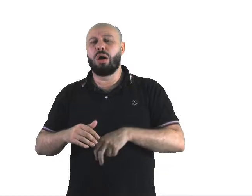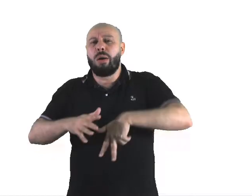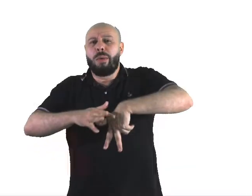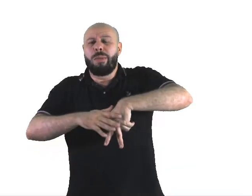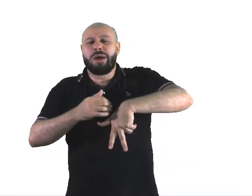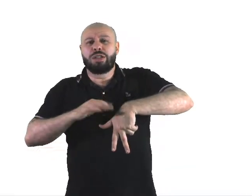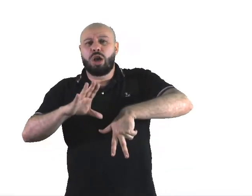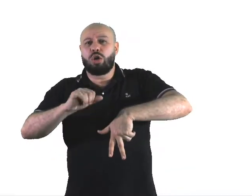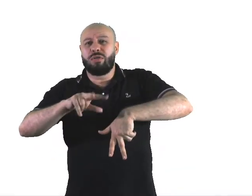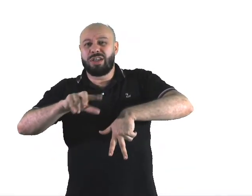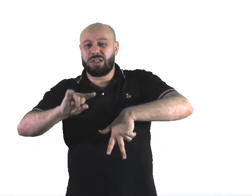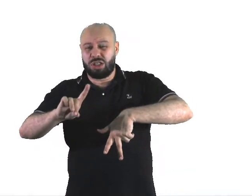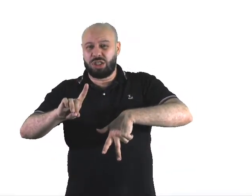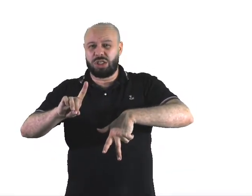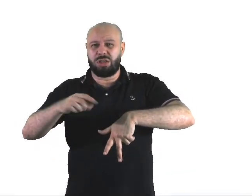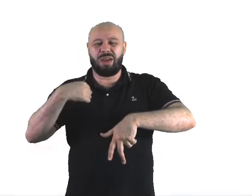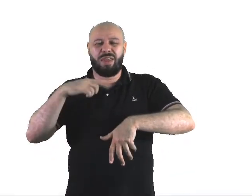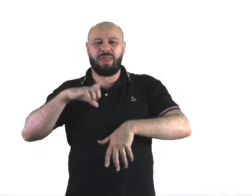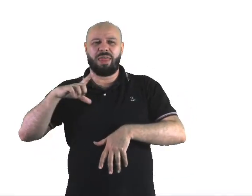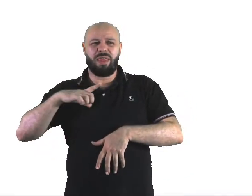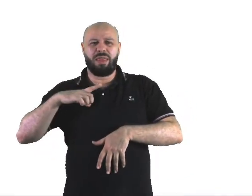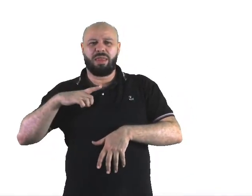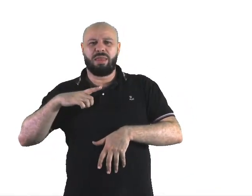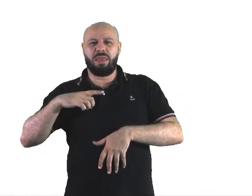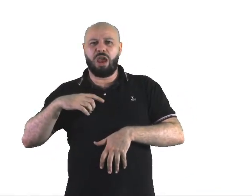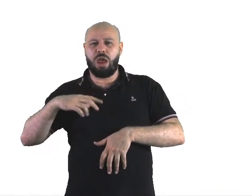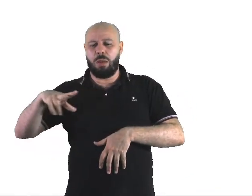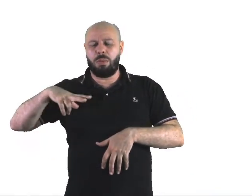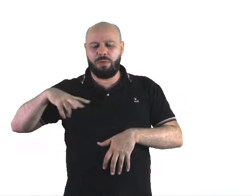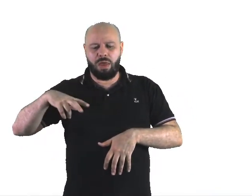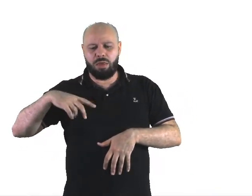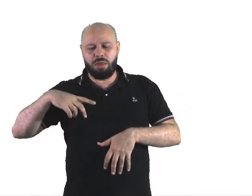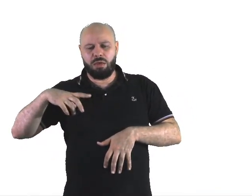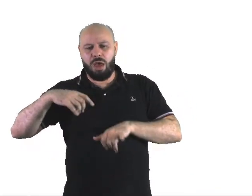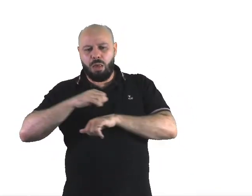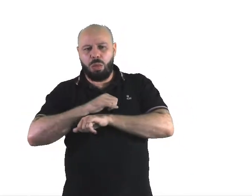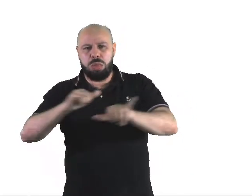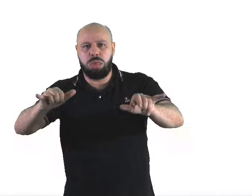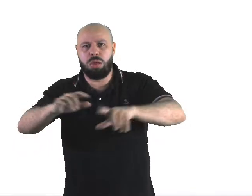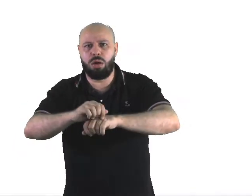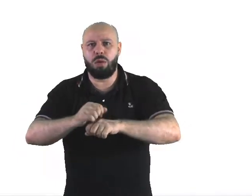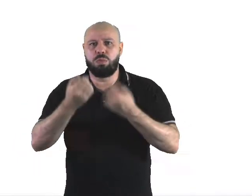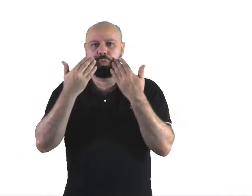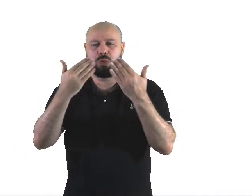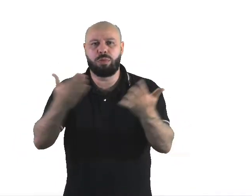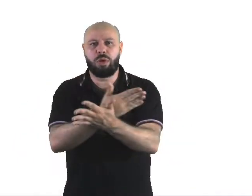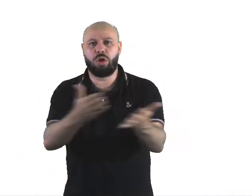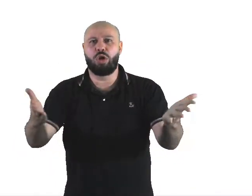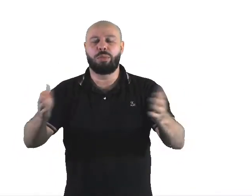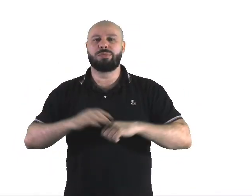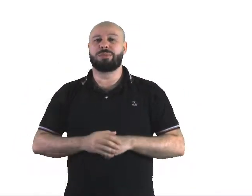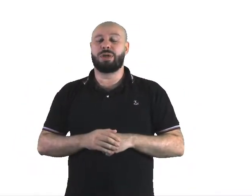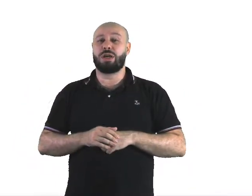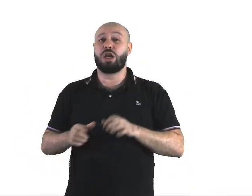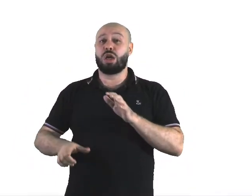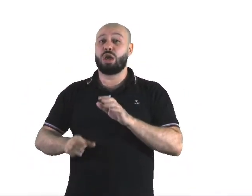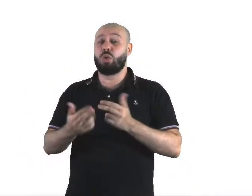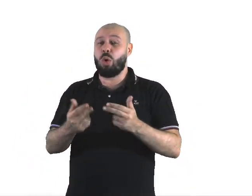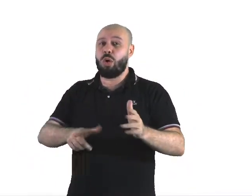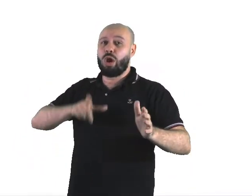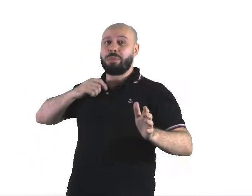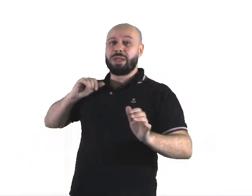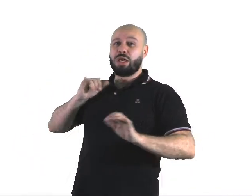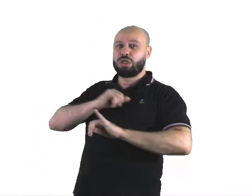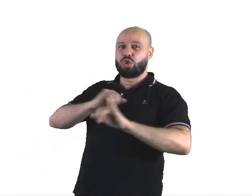de Covid que tiveram sua privacidade violada, como ocorreu em outro caso de